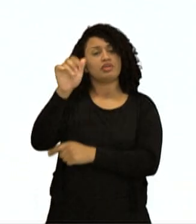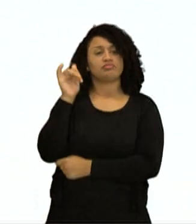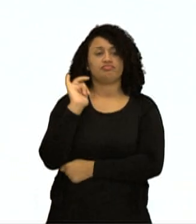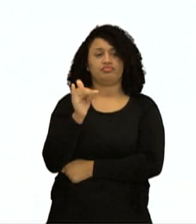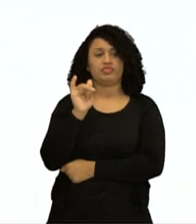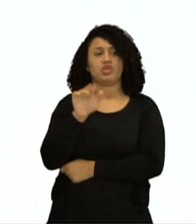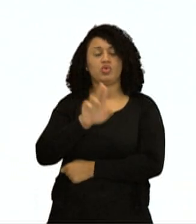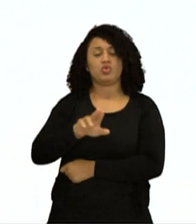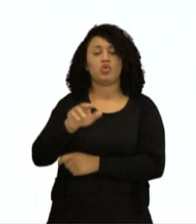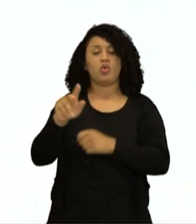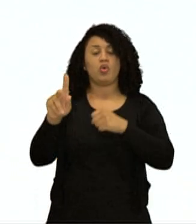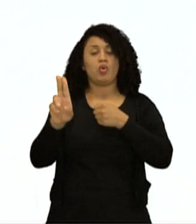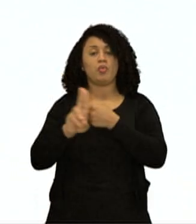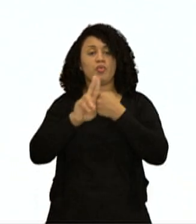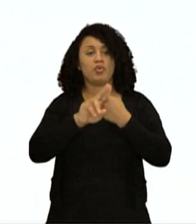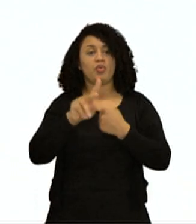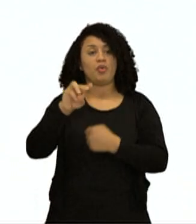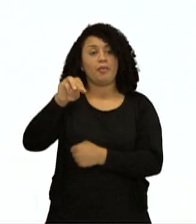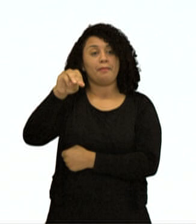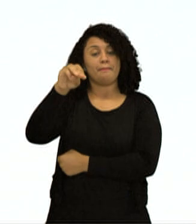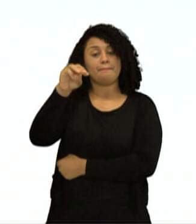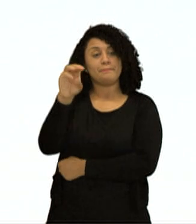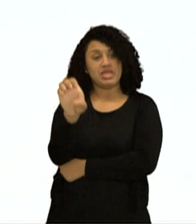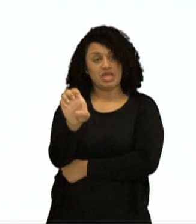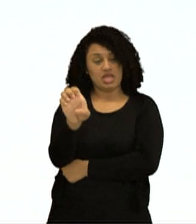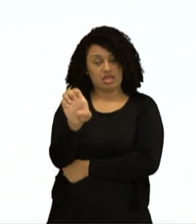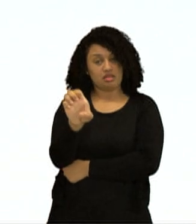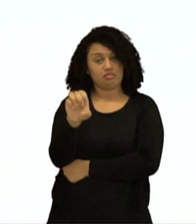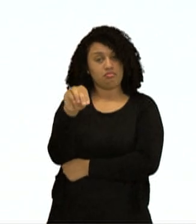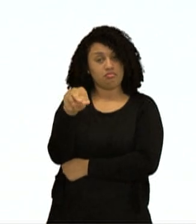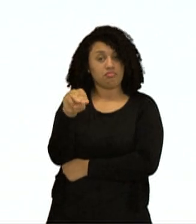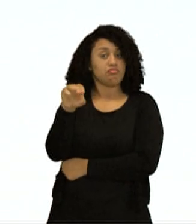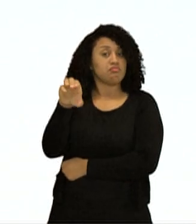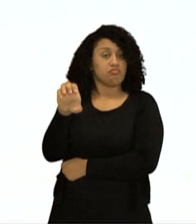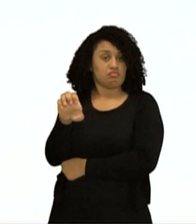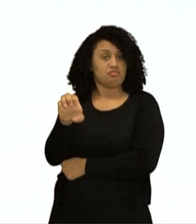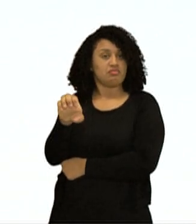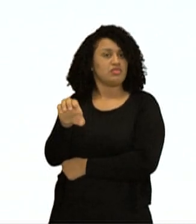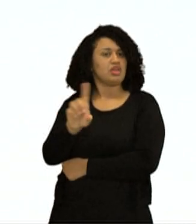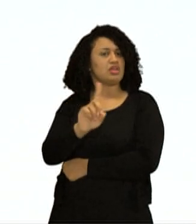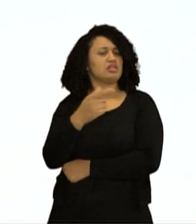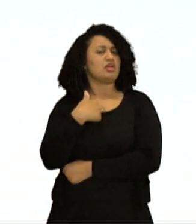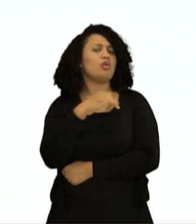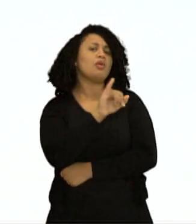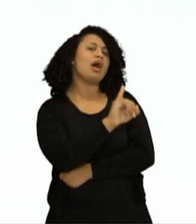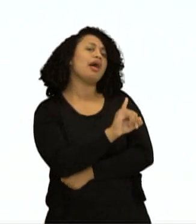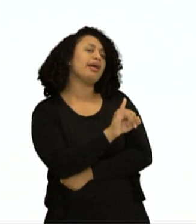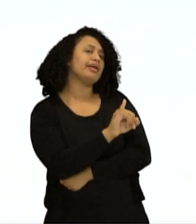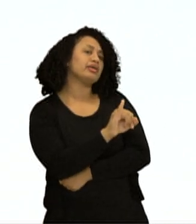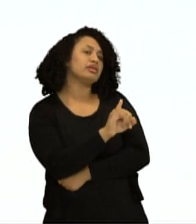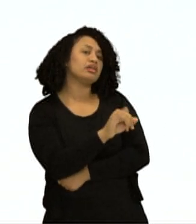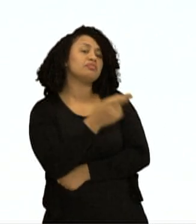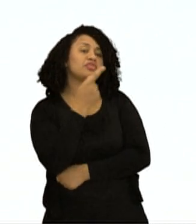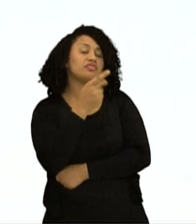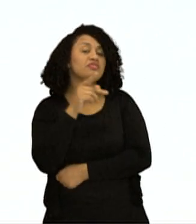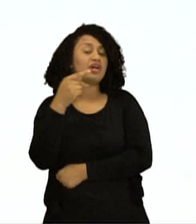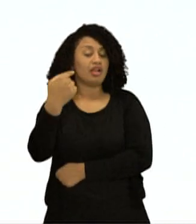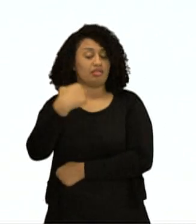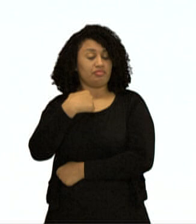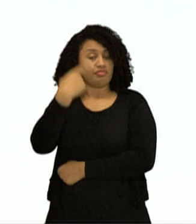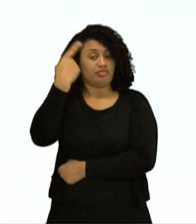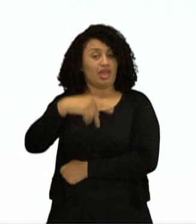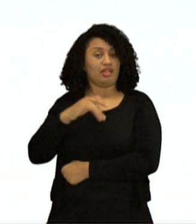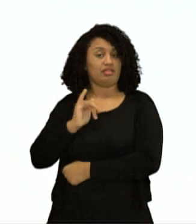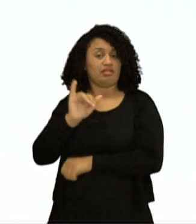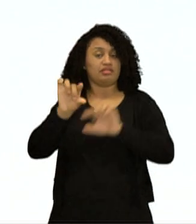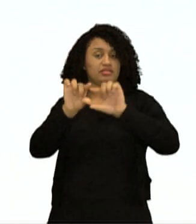usou o pronome me, say to me, ao invés de I, para se referir a ela mesma na